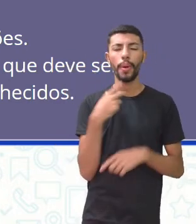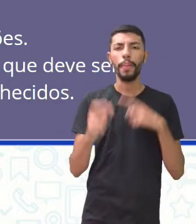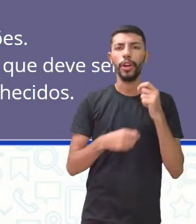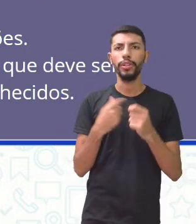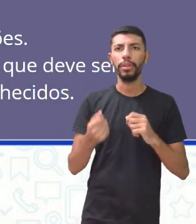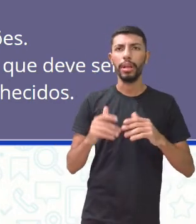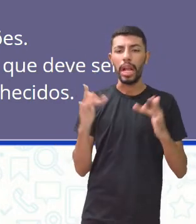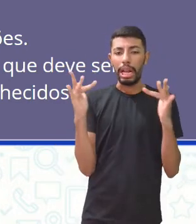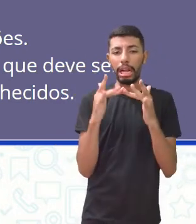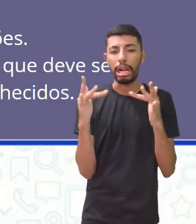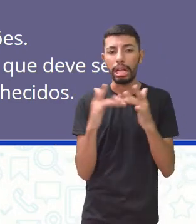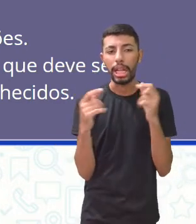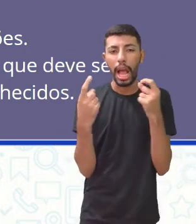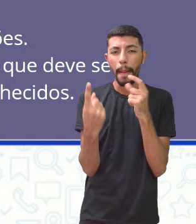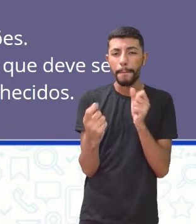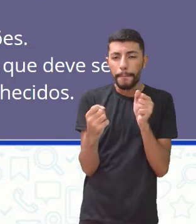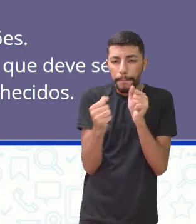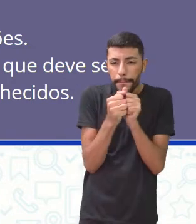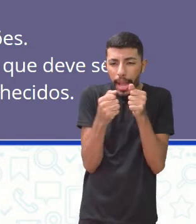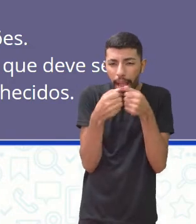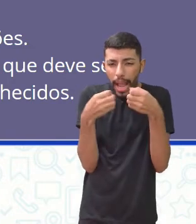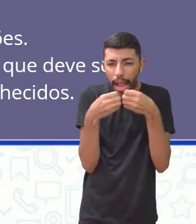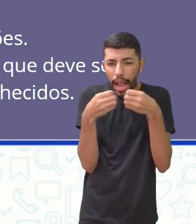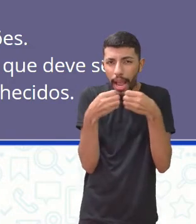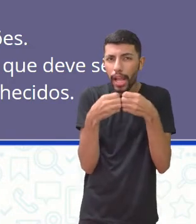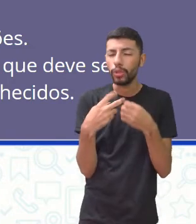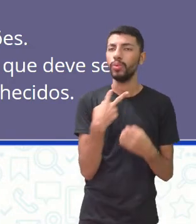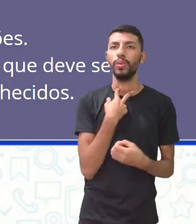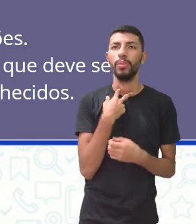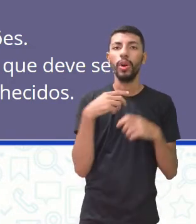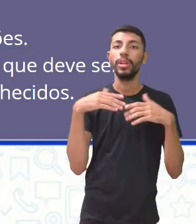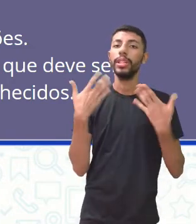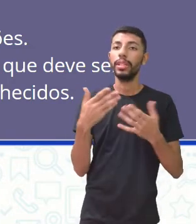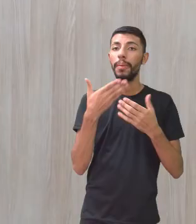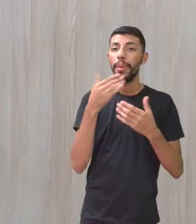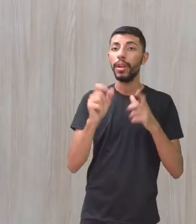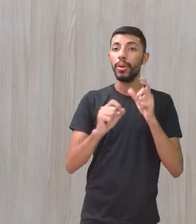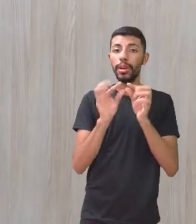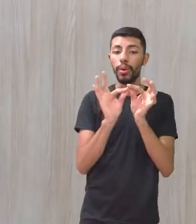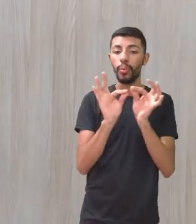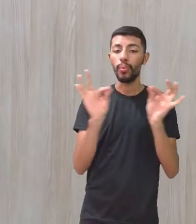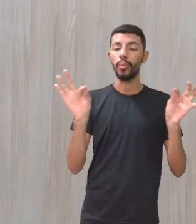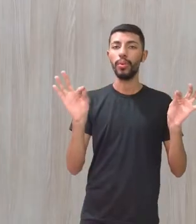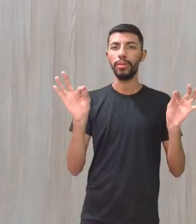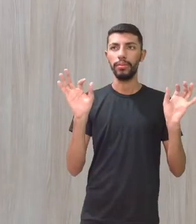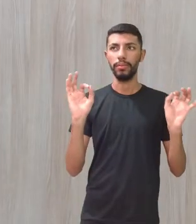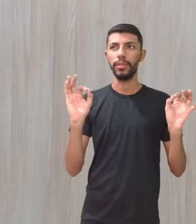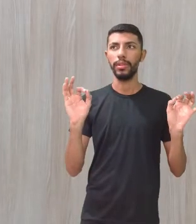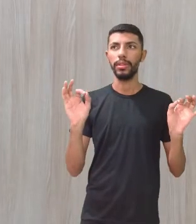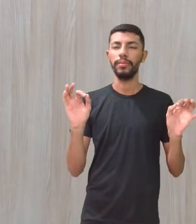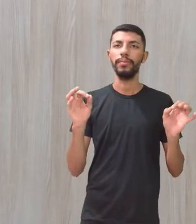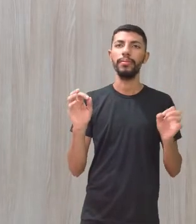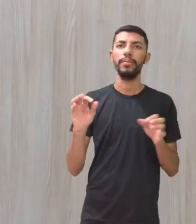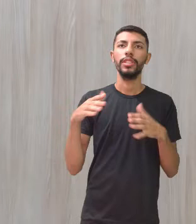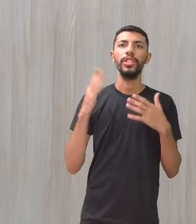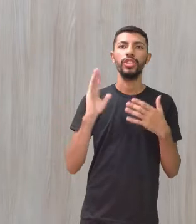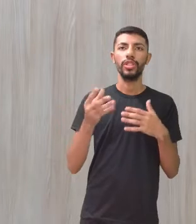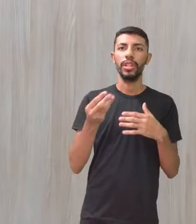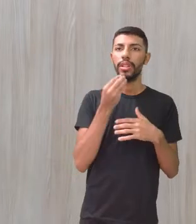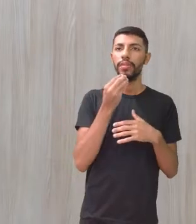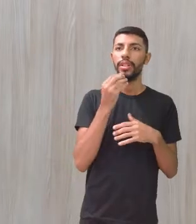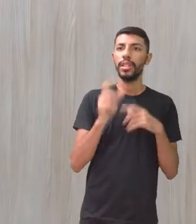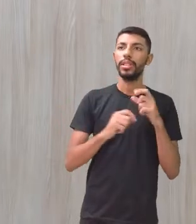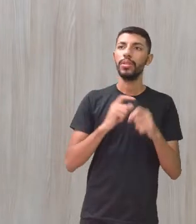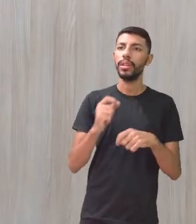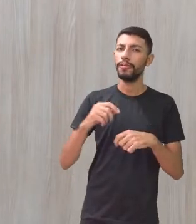chegar muito perto, de que a gente não pode abraçar. Então, um cumprimento de longe deveria ser o suficiente nesse movimento pandêmico que a gente